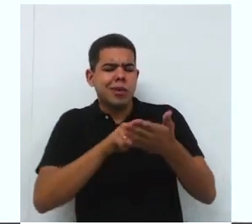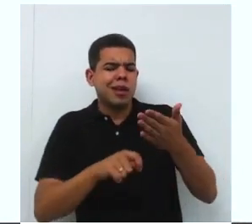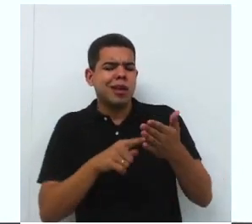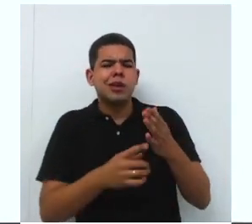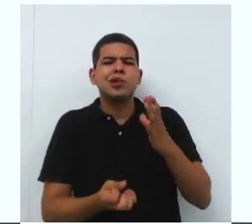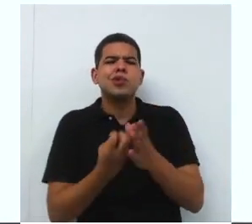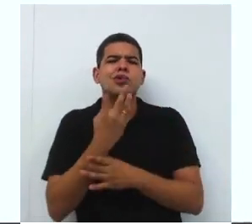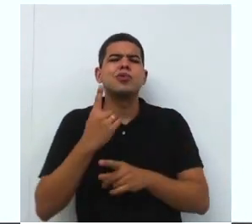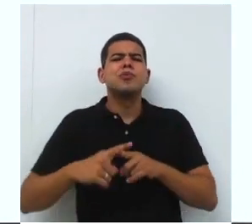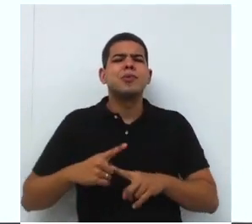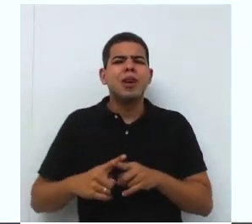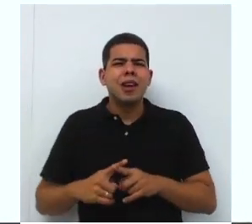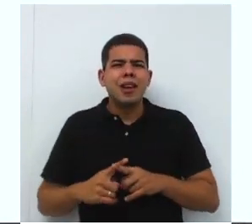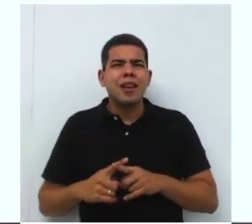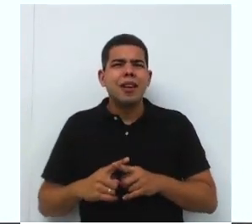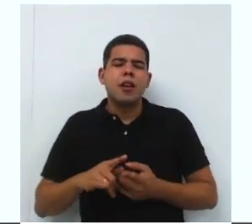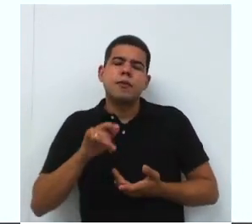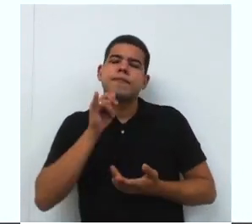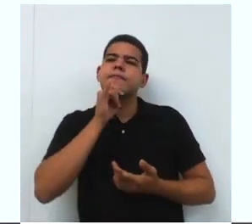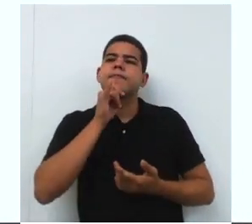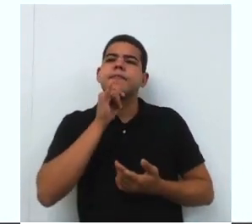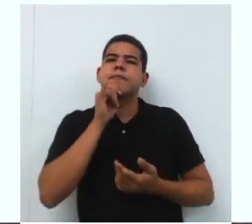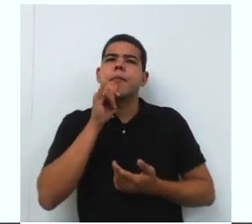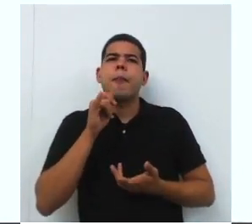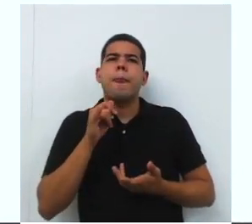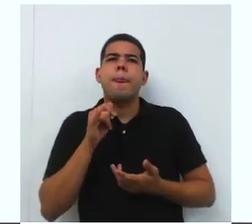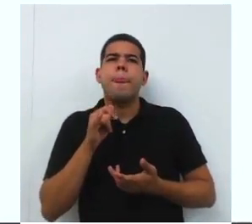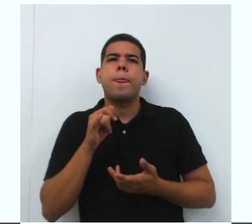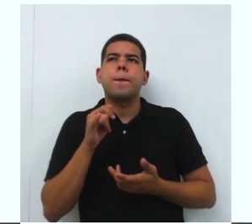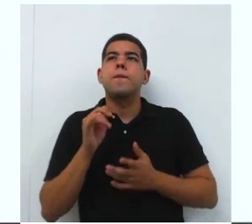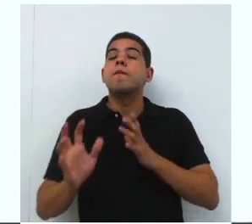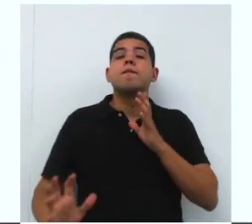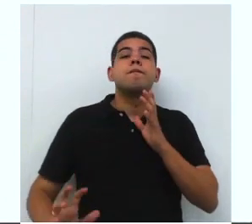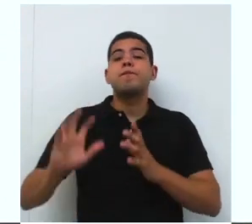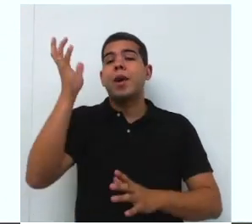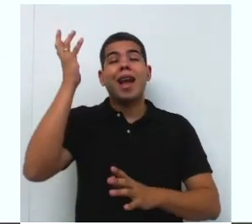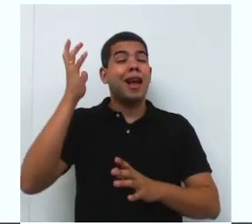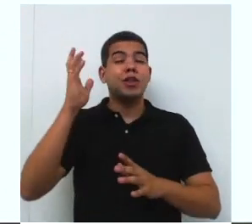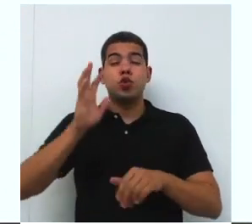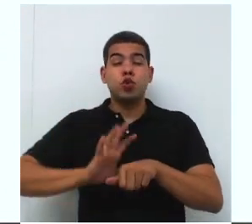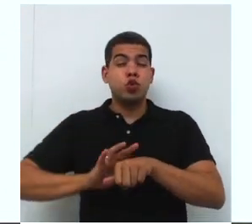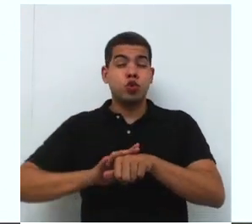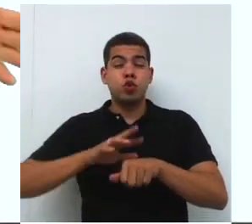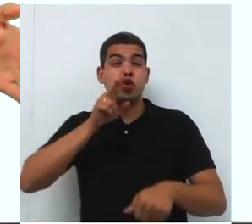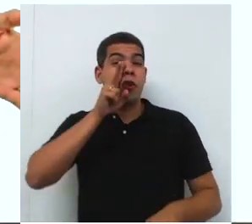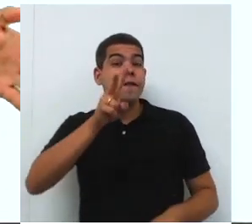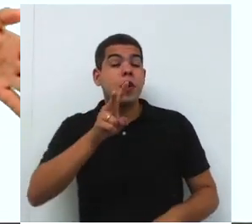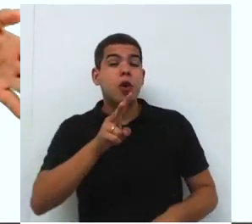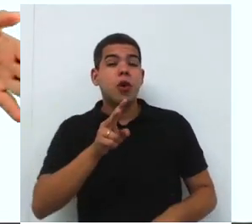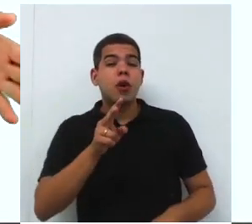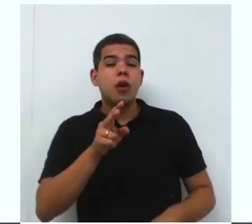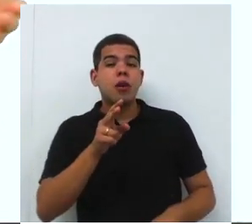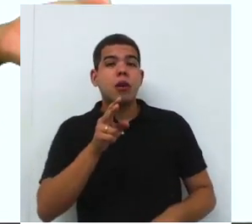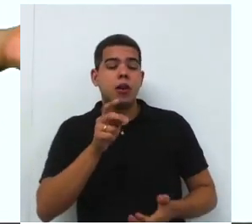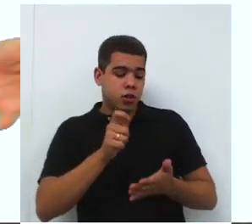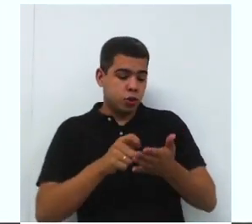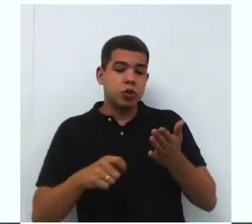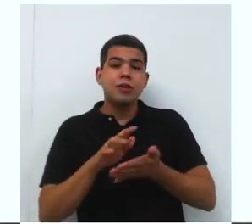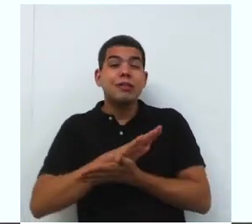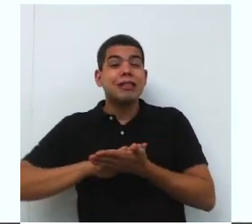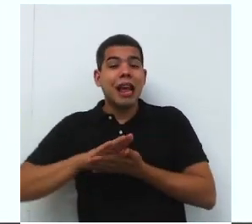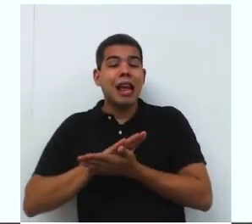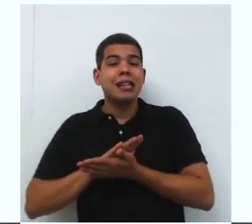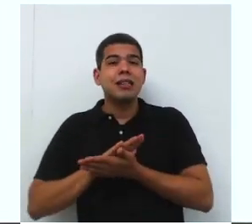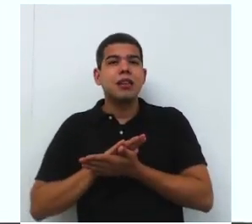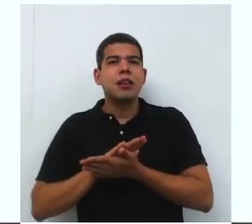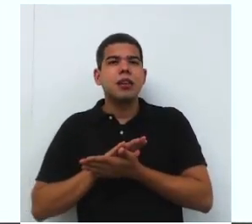surgiu por quê? Se de repente, o quê? Acontece uma grande doença, mata todo mundo, se perdeu tudo, para quem vai ficar aquilo?